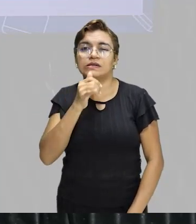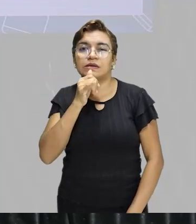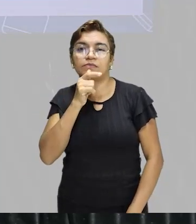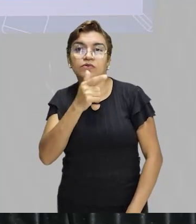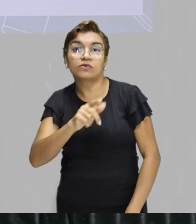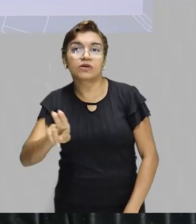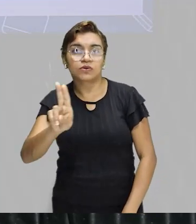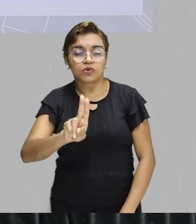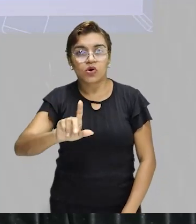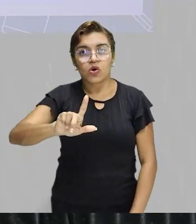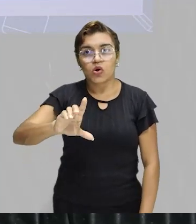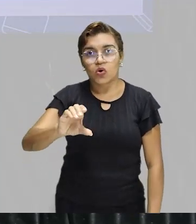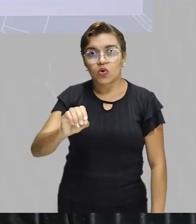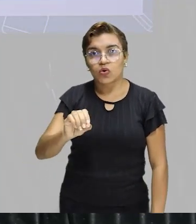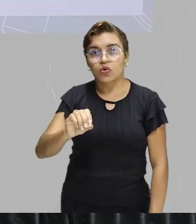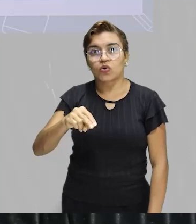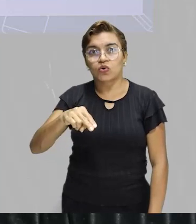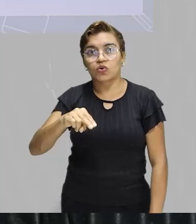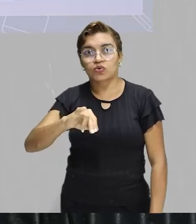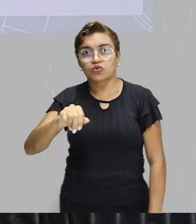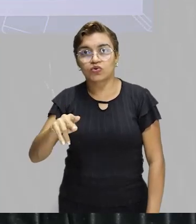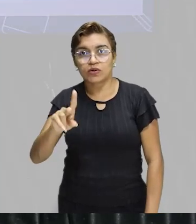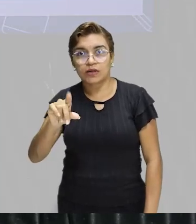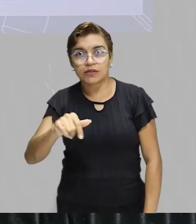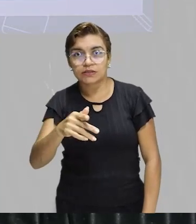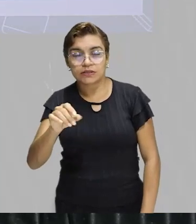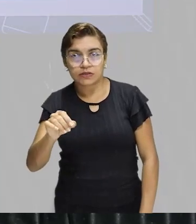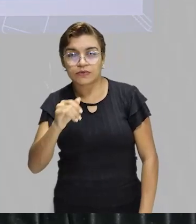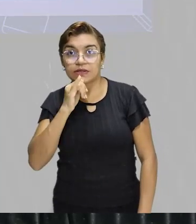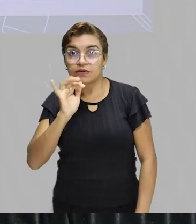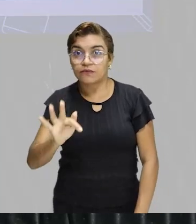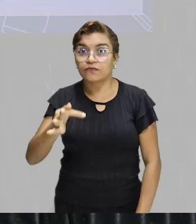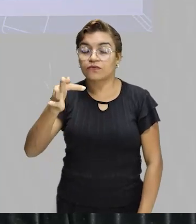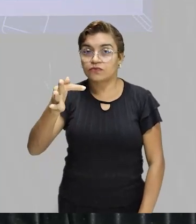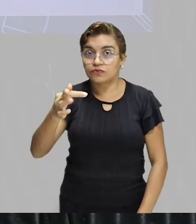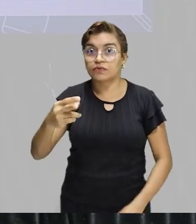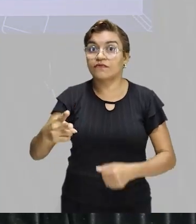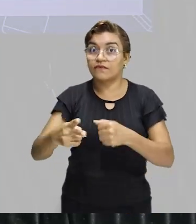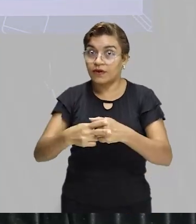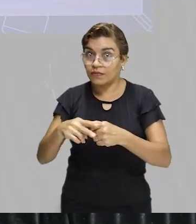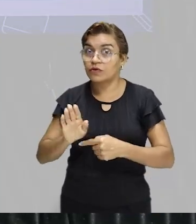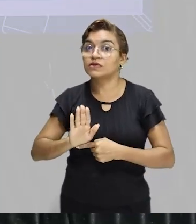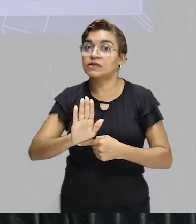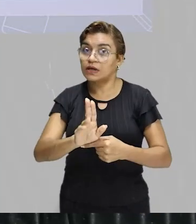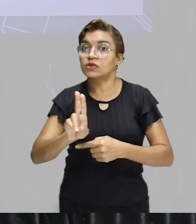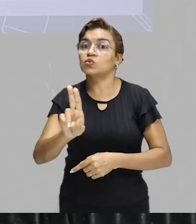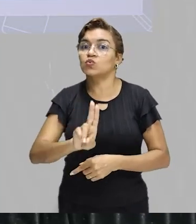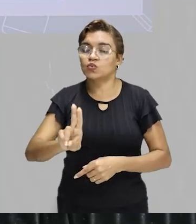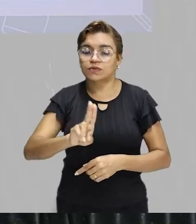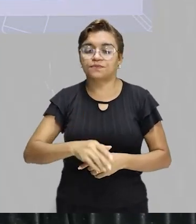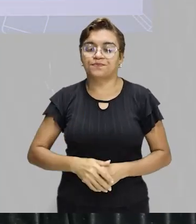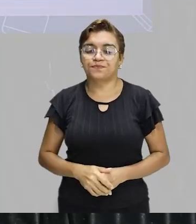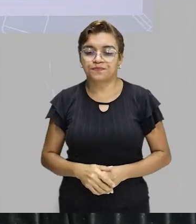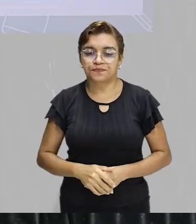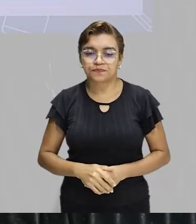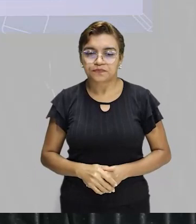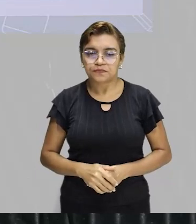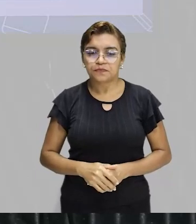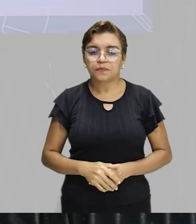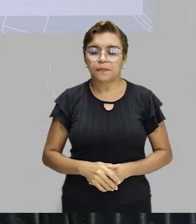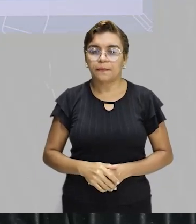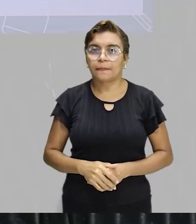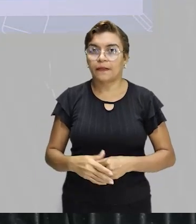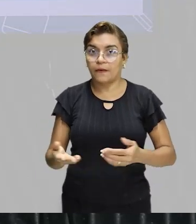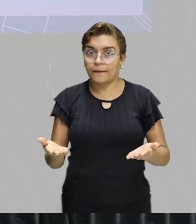você expressar o futuro, nós temos que usar necessariamente verbos auxiliares, tá bom? Então, olha só. No